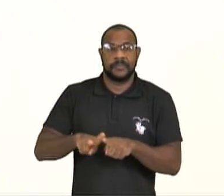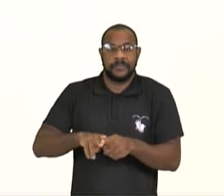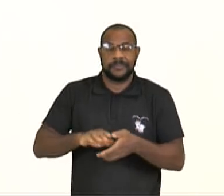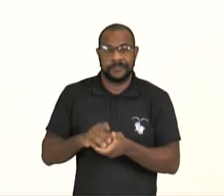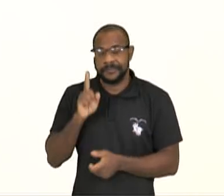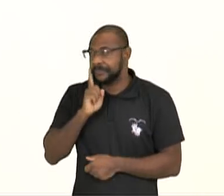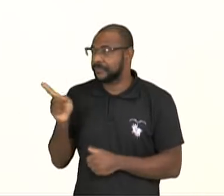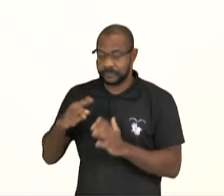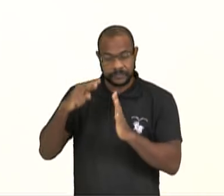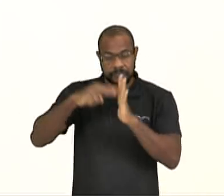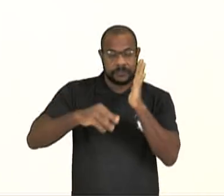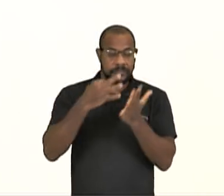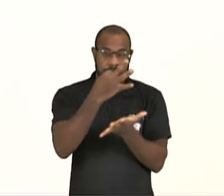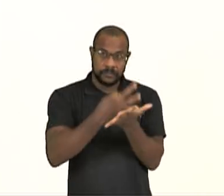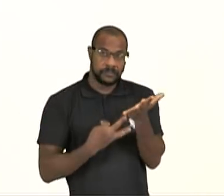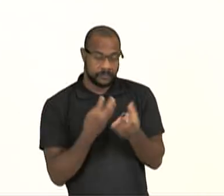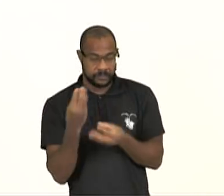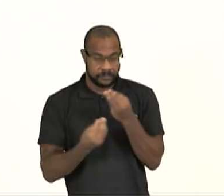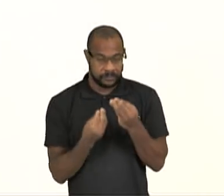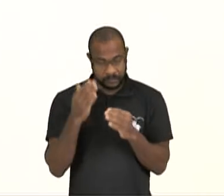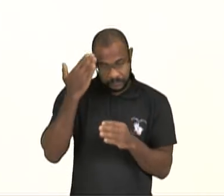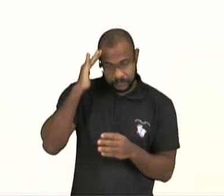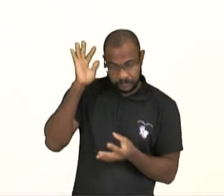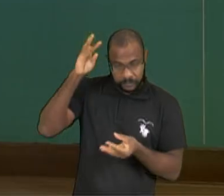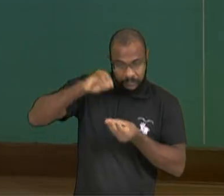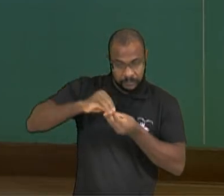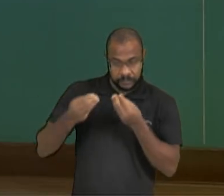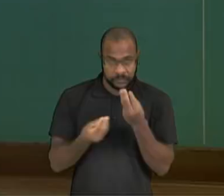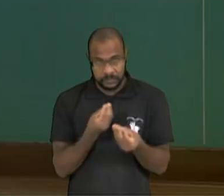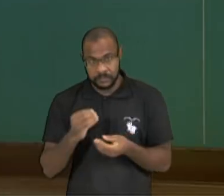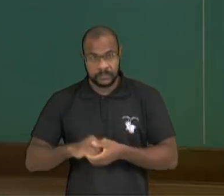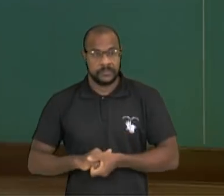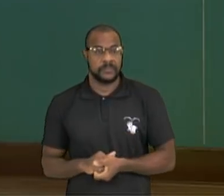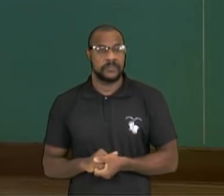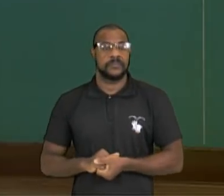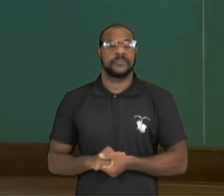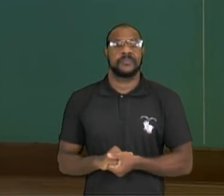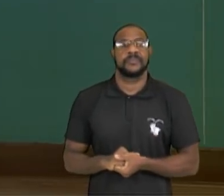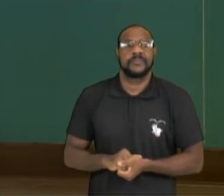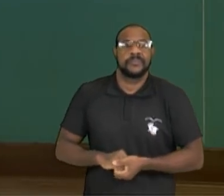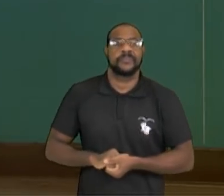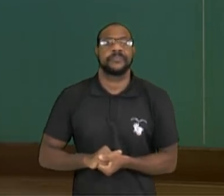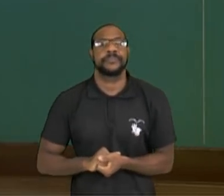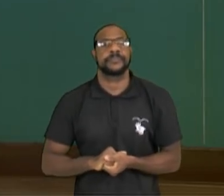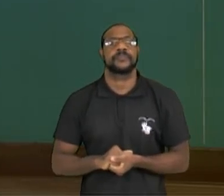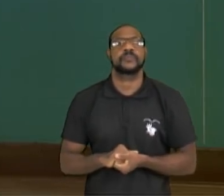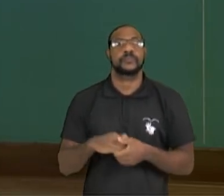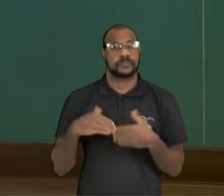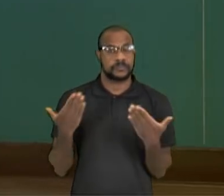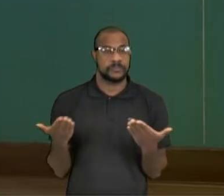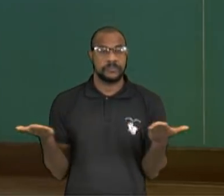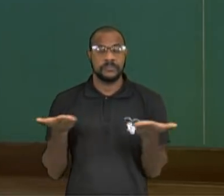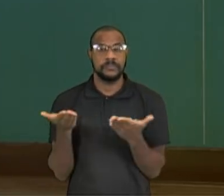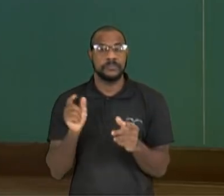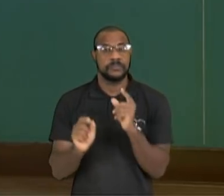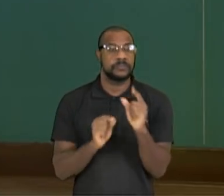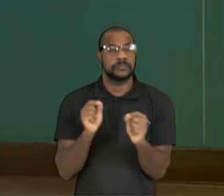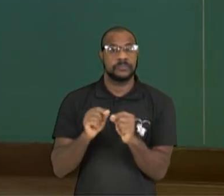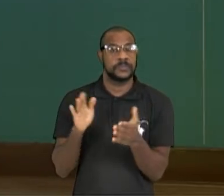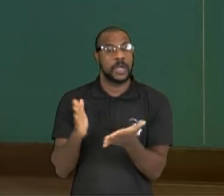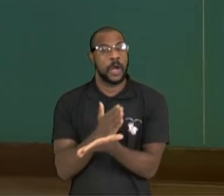texto. Vamos ler em inglês, teacher, mas será que eu vou conseguir? Claro que vai. Vamos lá, então? Agora a gente vai ver